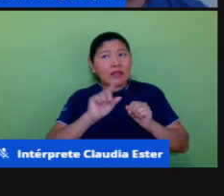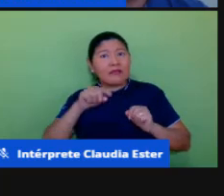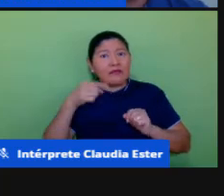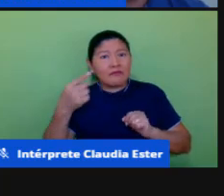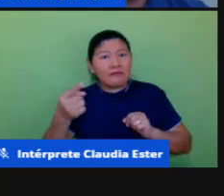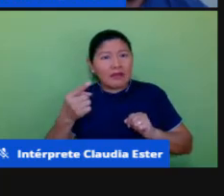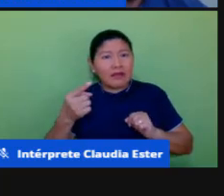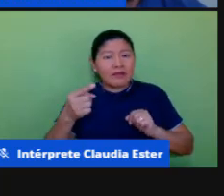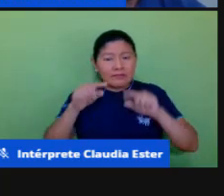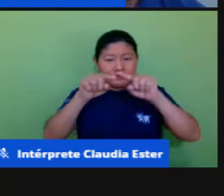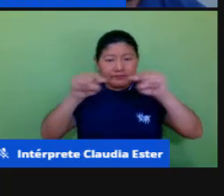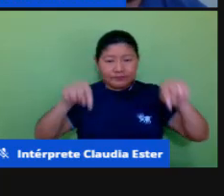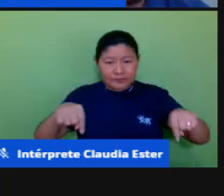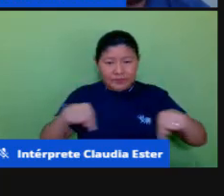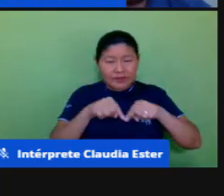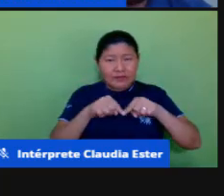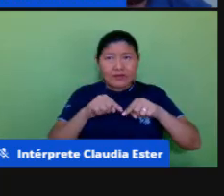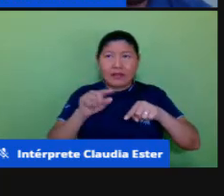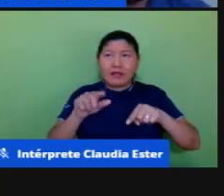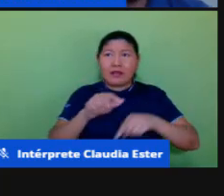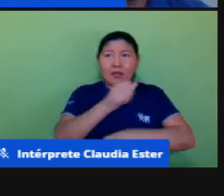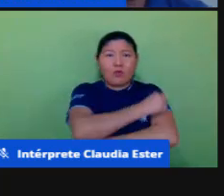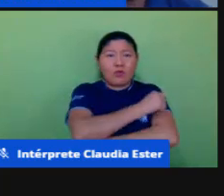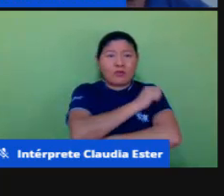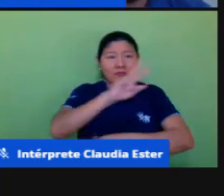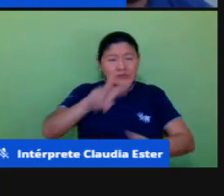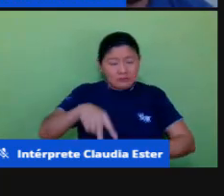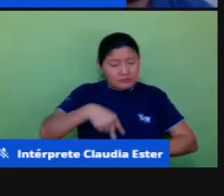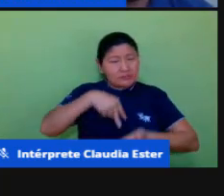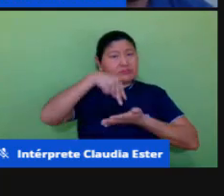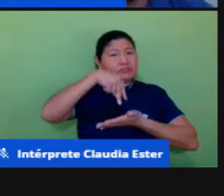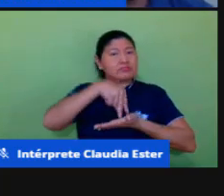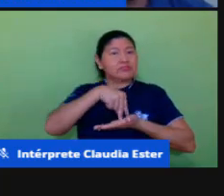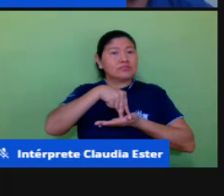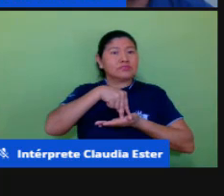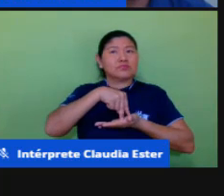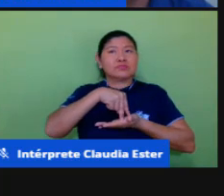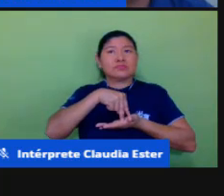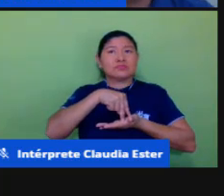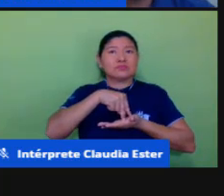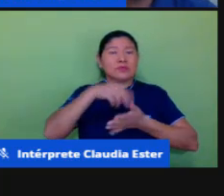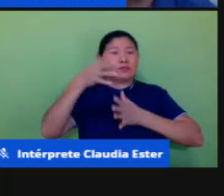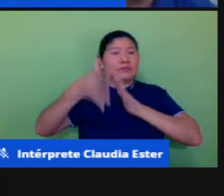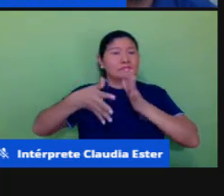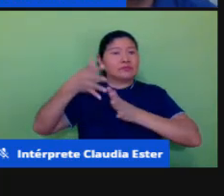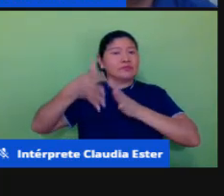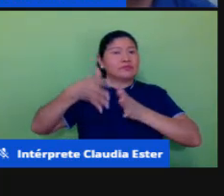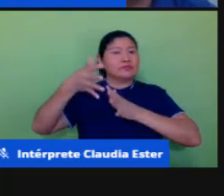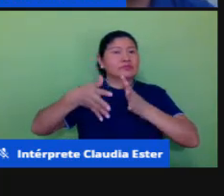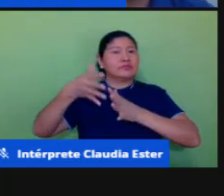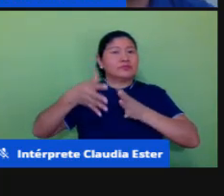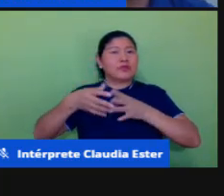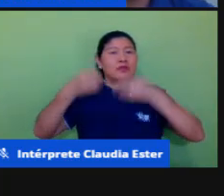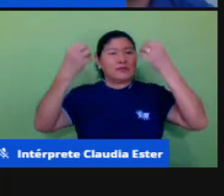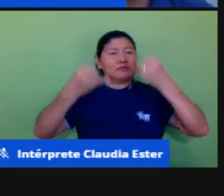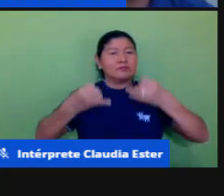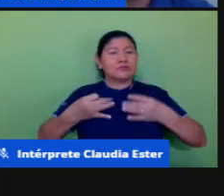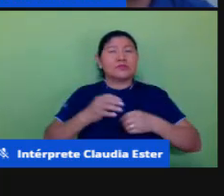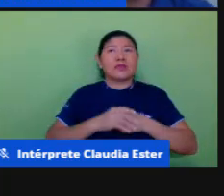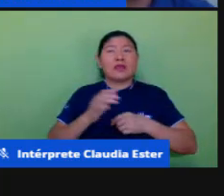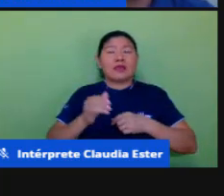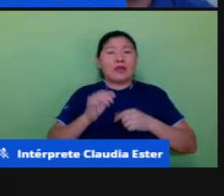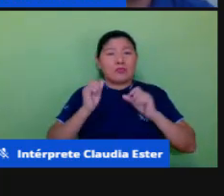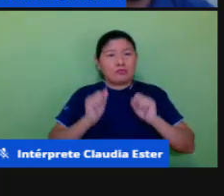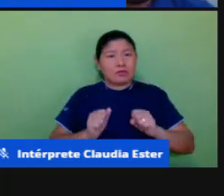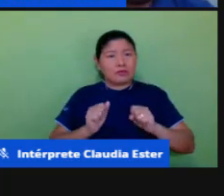e expor. Isso pode acontecer de forma presencial, pode acontecer de forma remota também, por exemplo, uma reunião no Meet. Os alunos podem